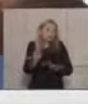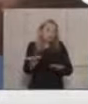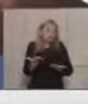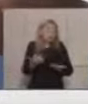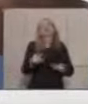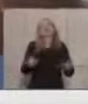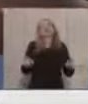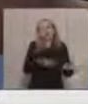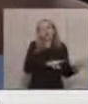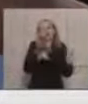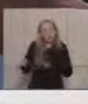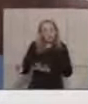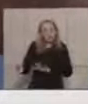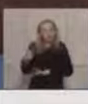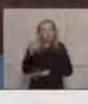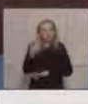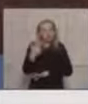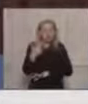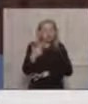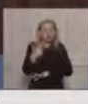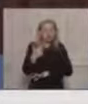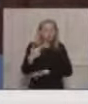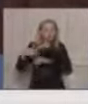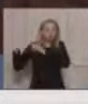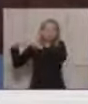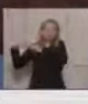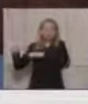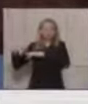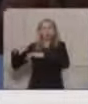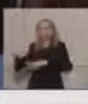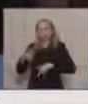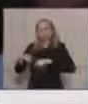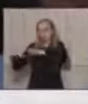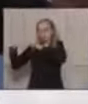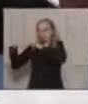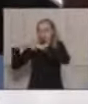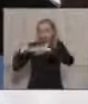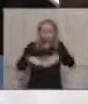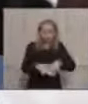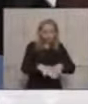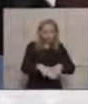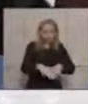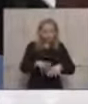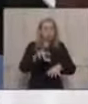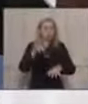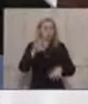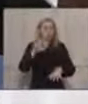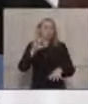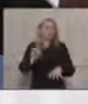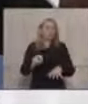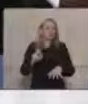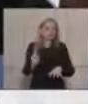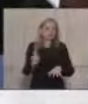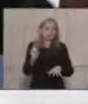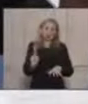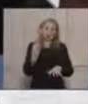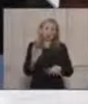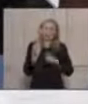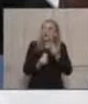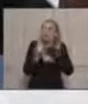Maricá, nós tivemos arrastão 5 horas da tarde. Como que nós vamos trafegar numa autopista a 50, 60 quilômetros? Pelo amor de